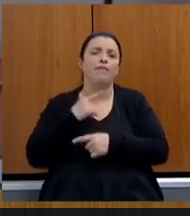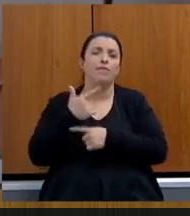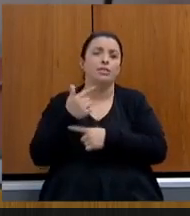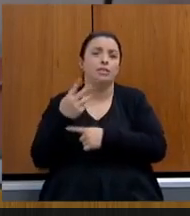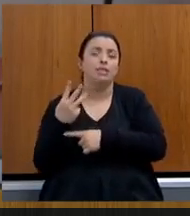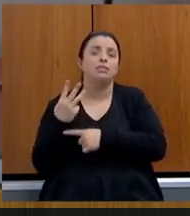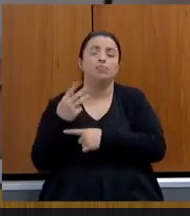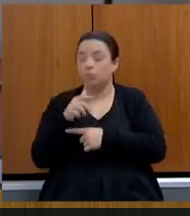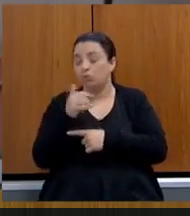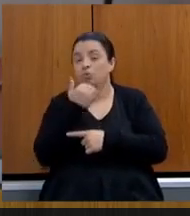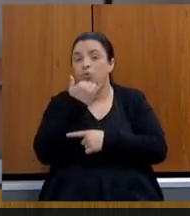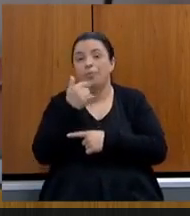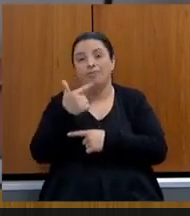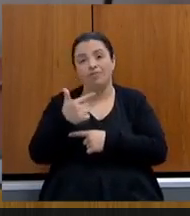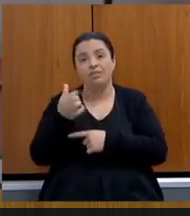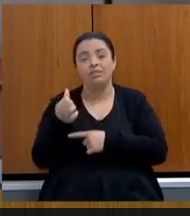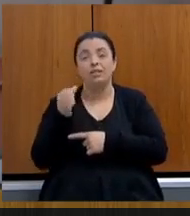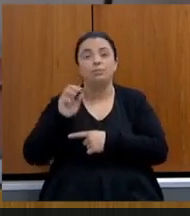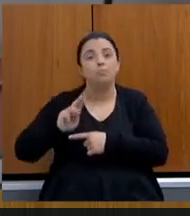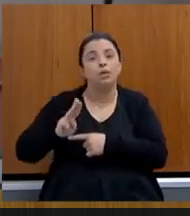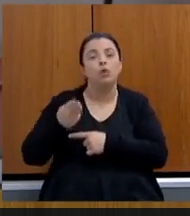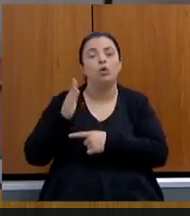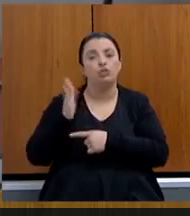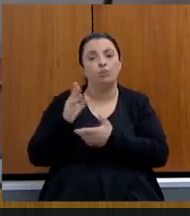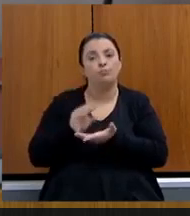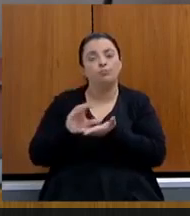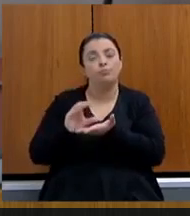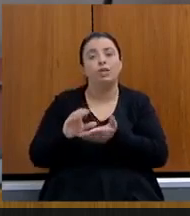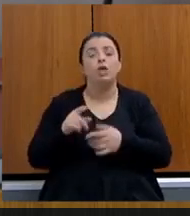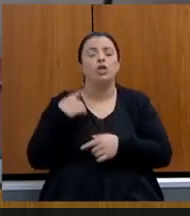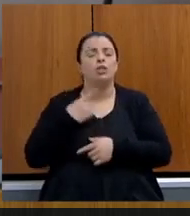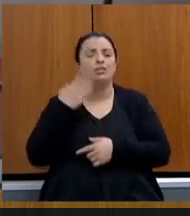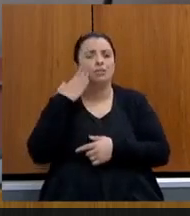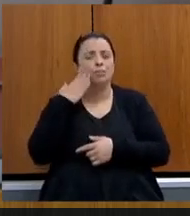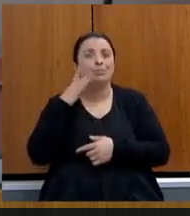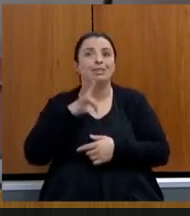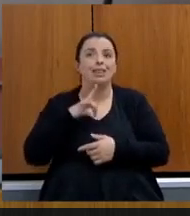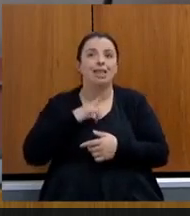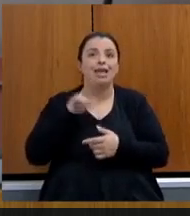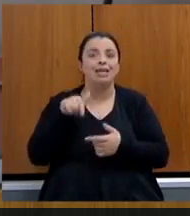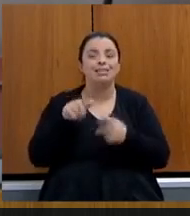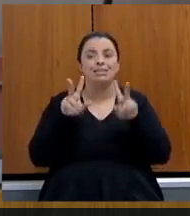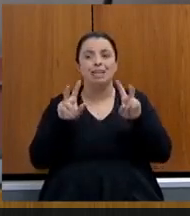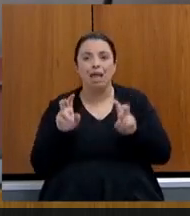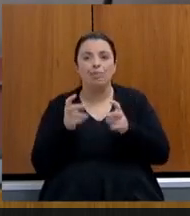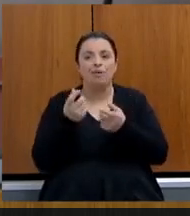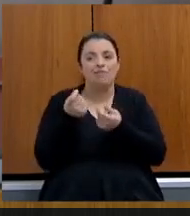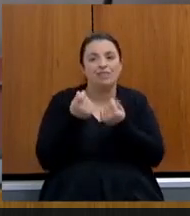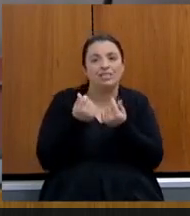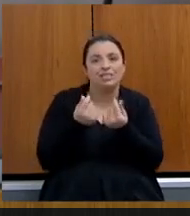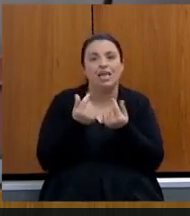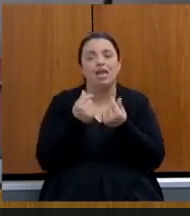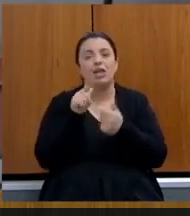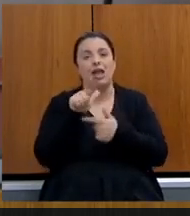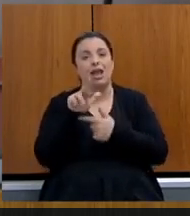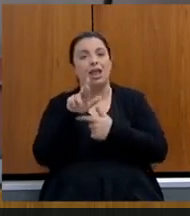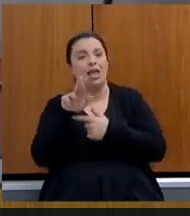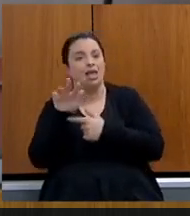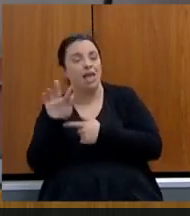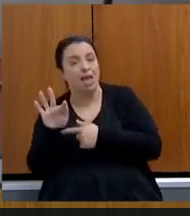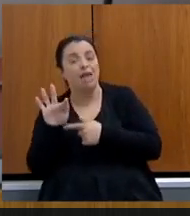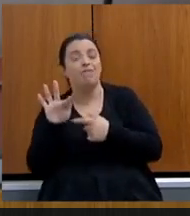fluidos né que qualquer qualquer restrição que a gente tem que ver e são as questões financeiras né relacionadas a lrf